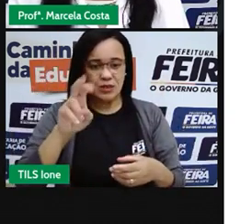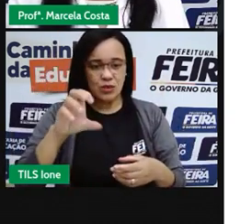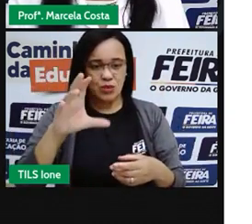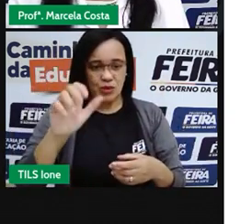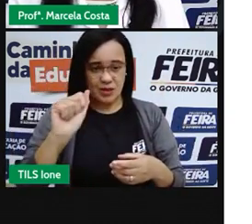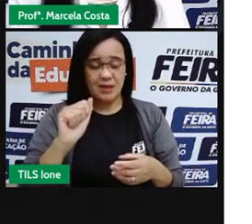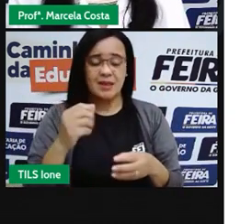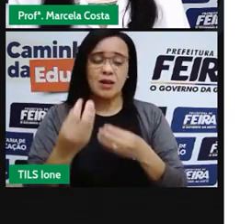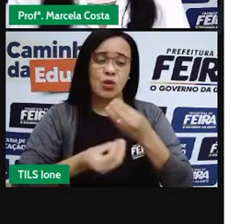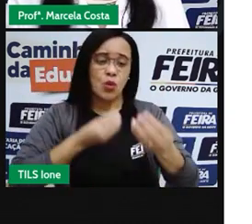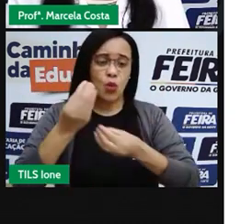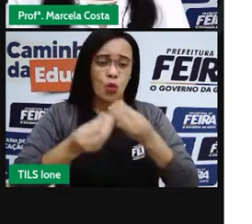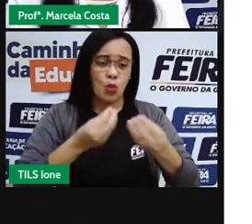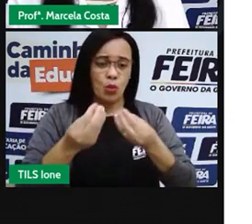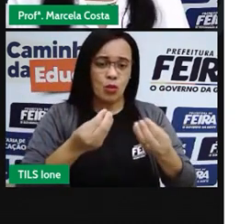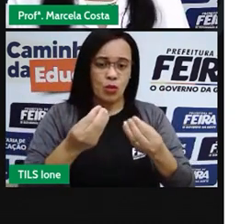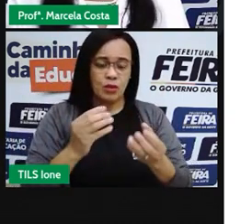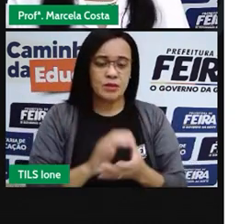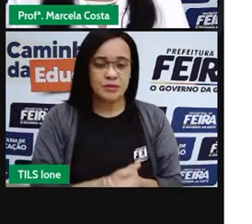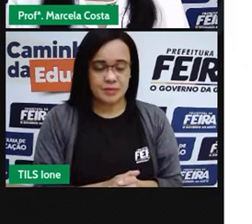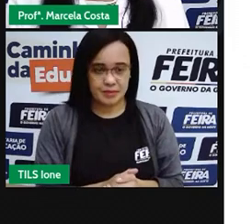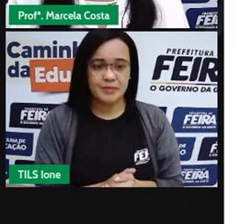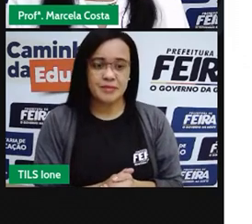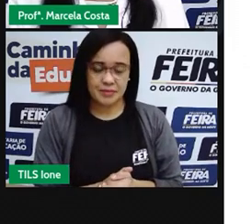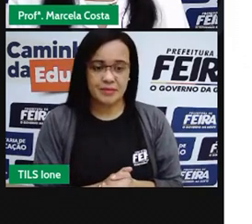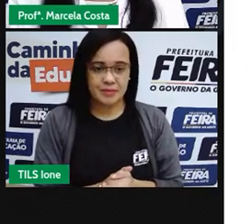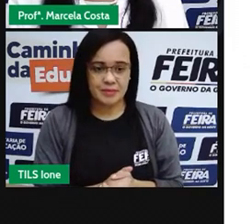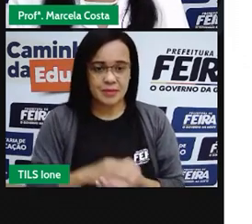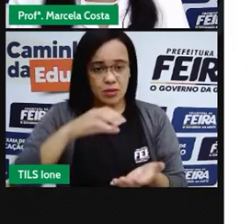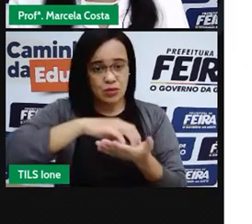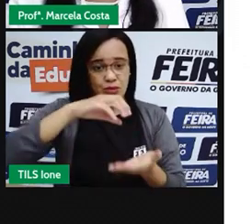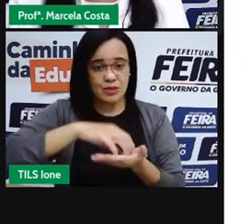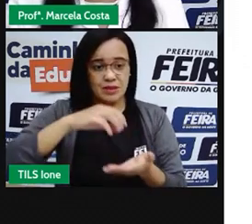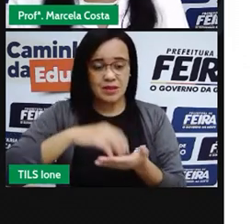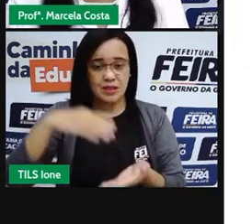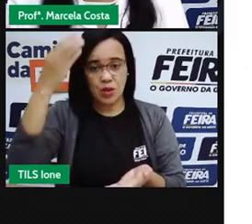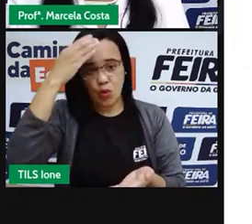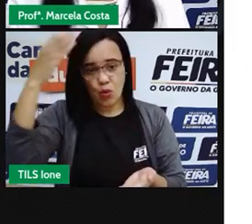da sede, do Centro de Cultura e Arte.